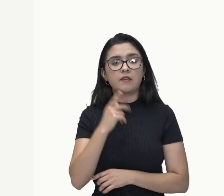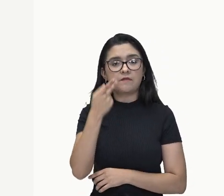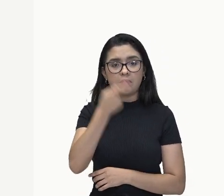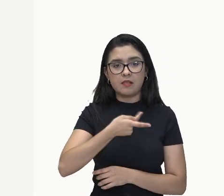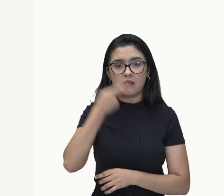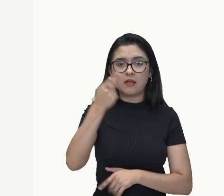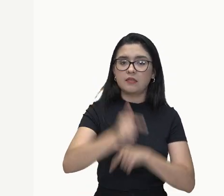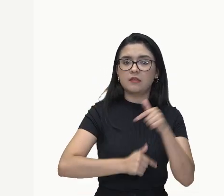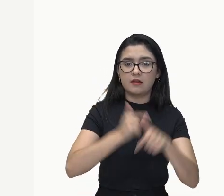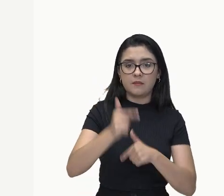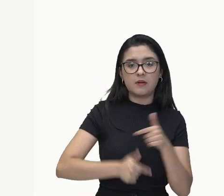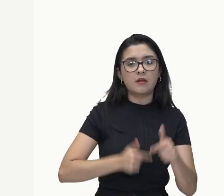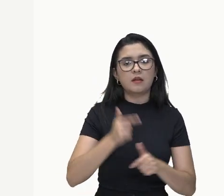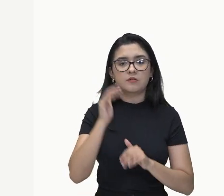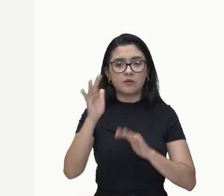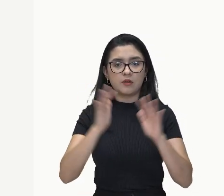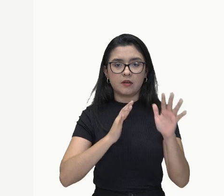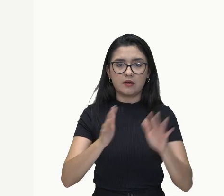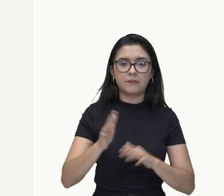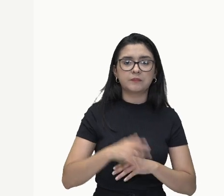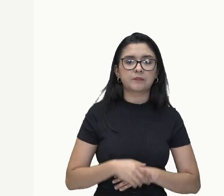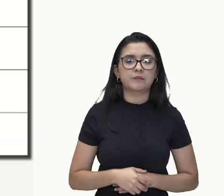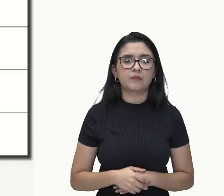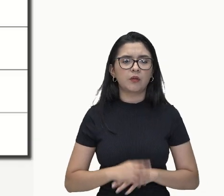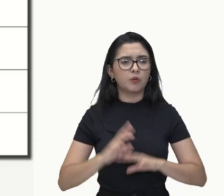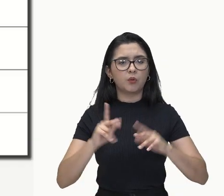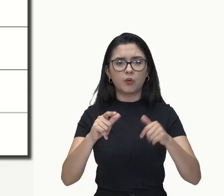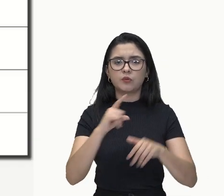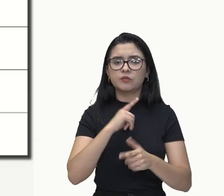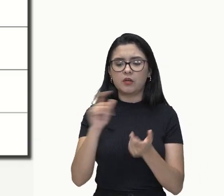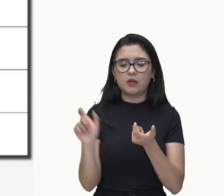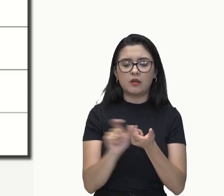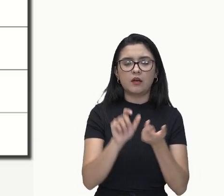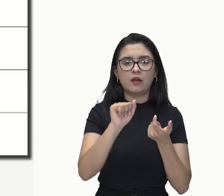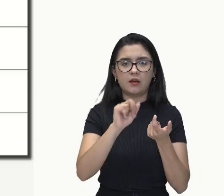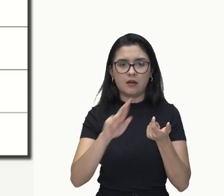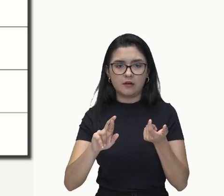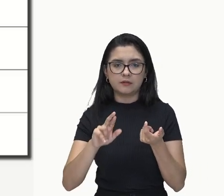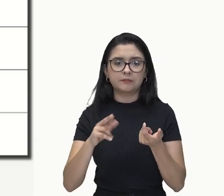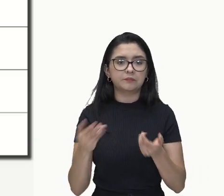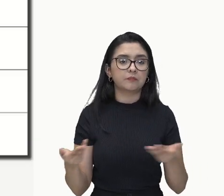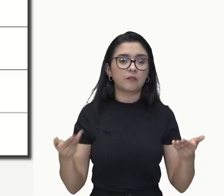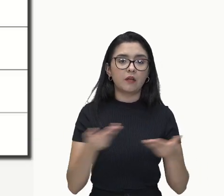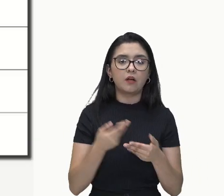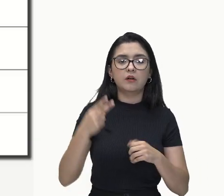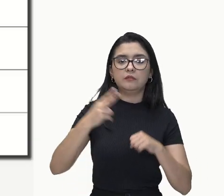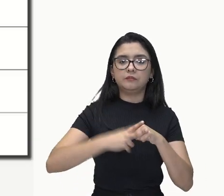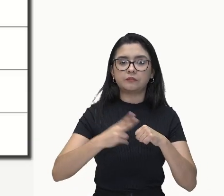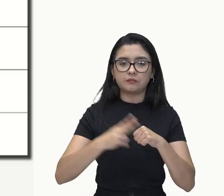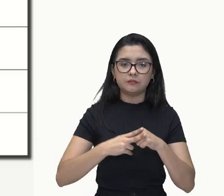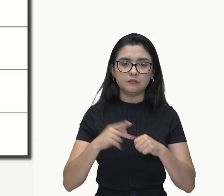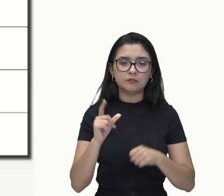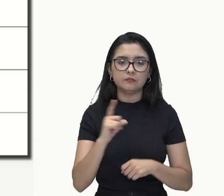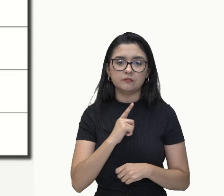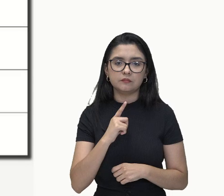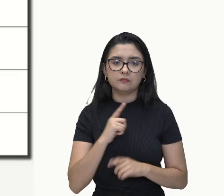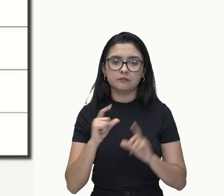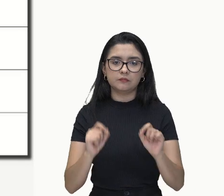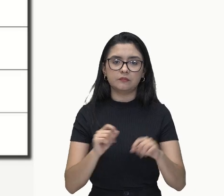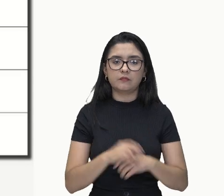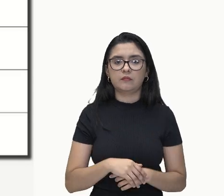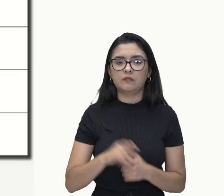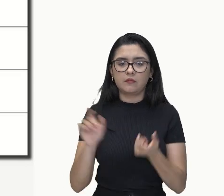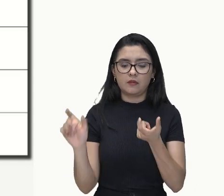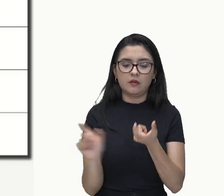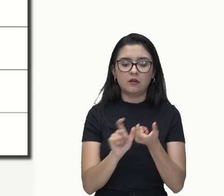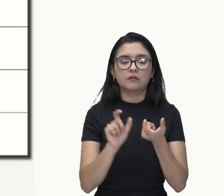besar, ajudar, todos terminam em AR. Agora sim, verbos da segunda conjugação ER.